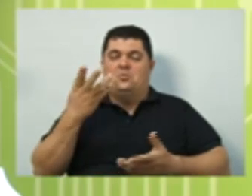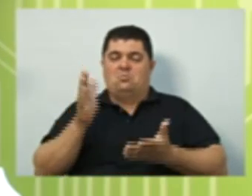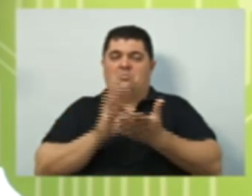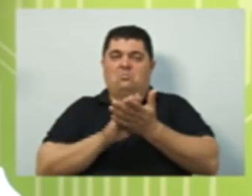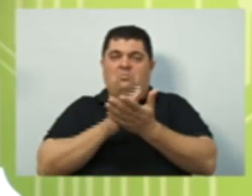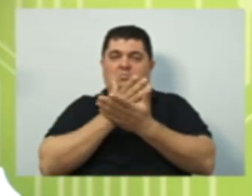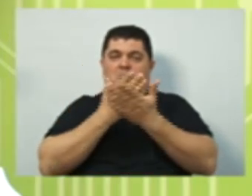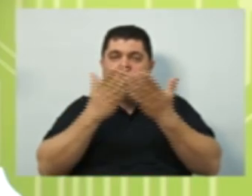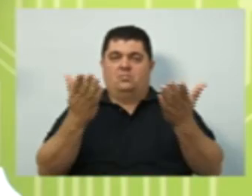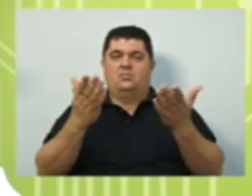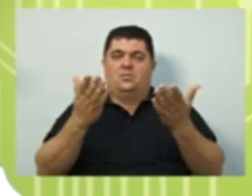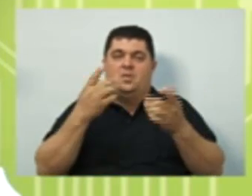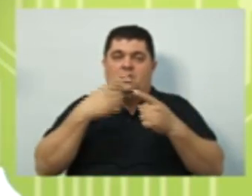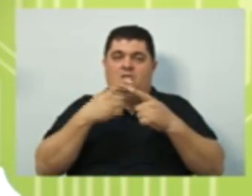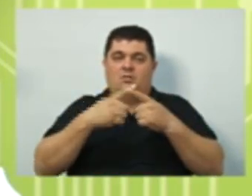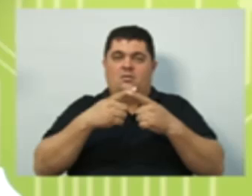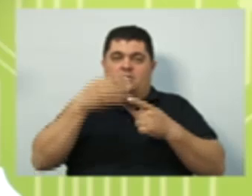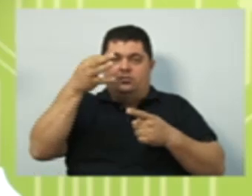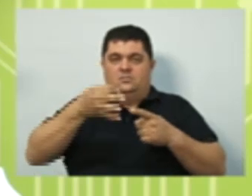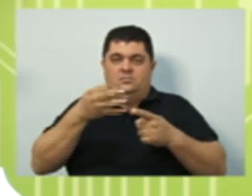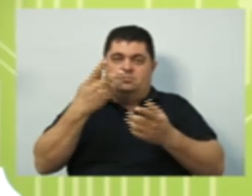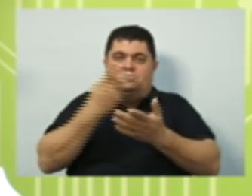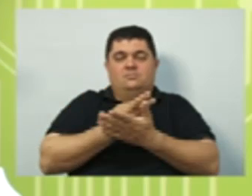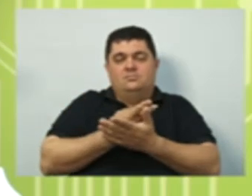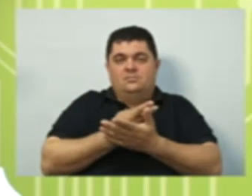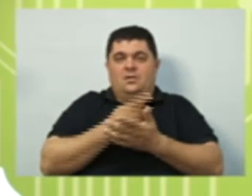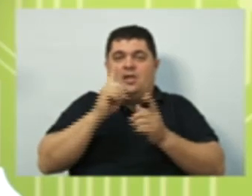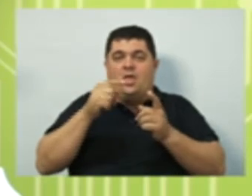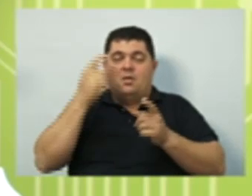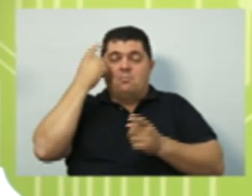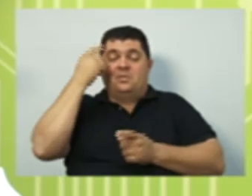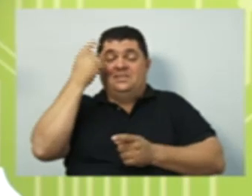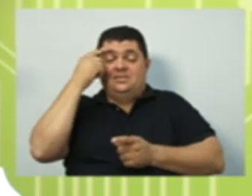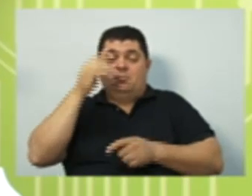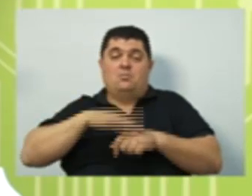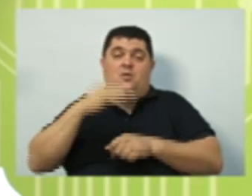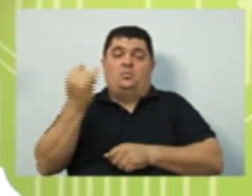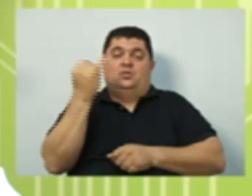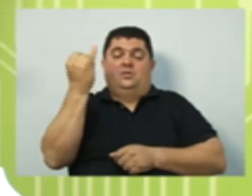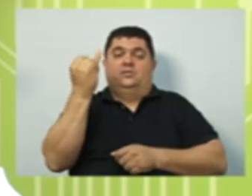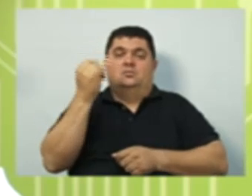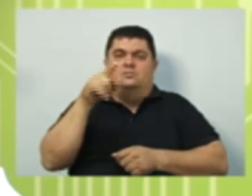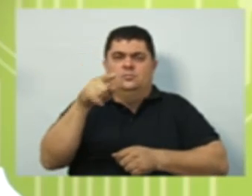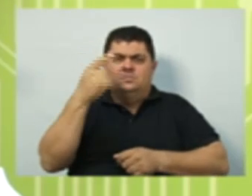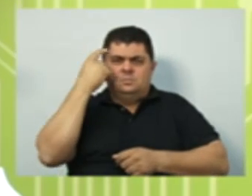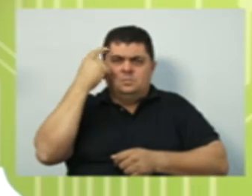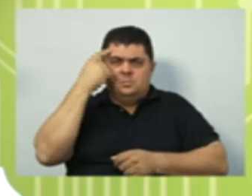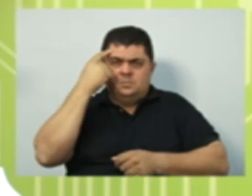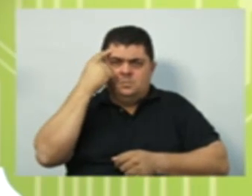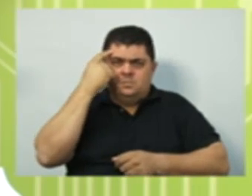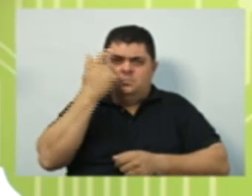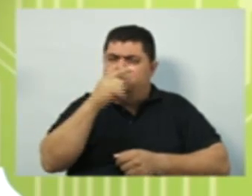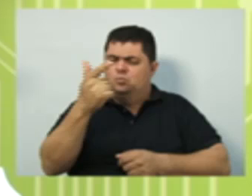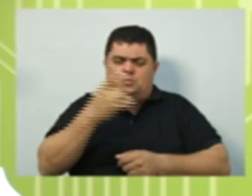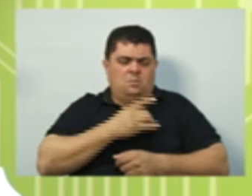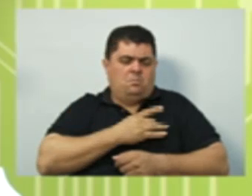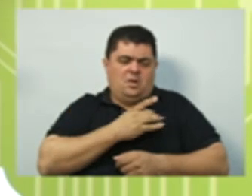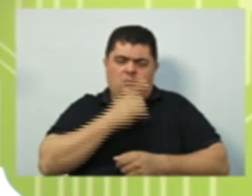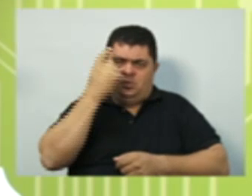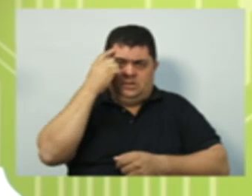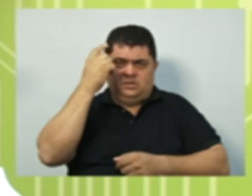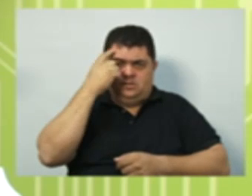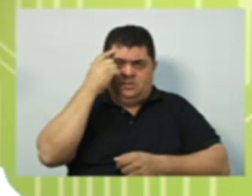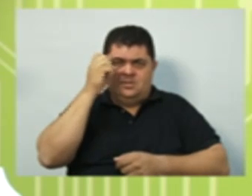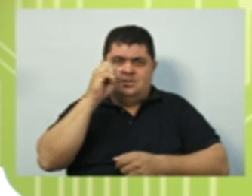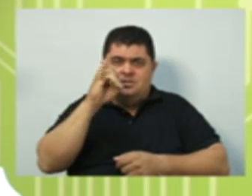todos. Porque mais do que acertar ou errar, é o processo de pensar. E você está pensando, não tenha medo de pensar.